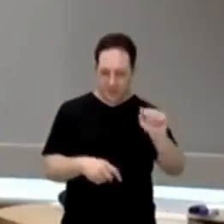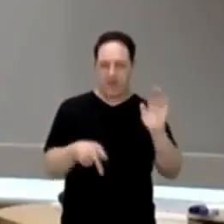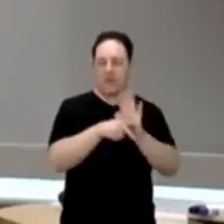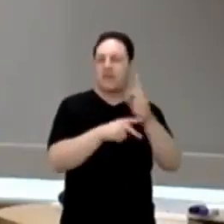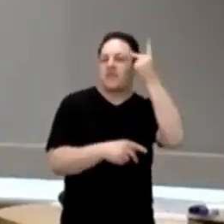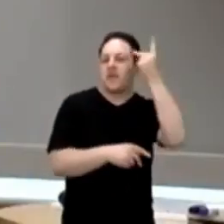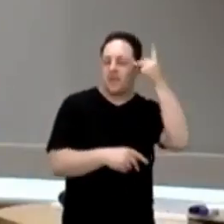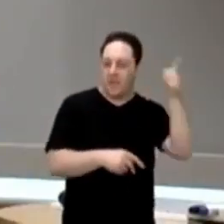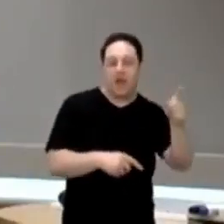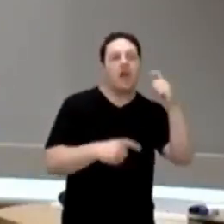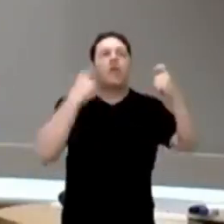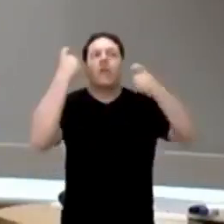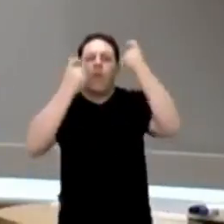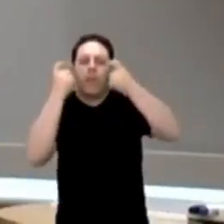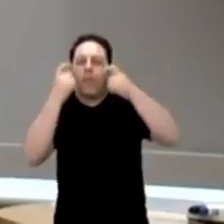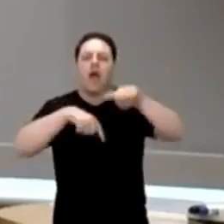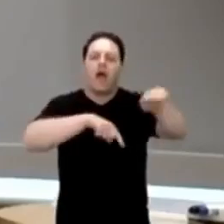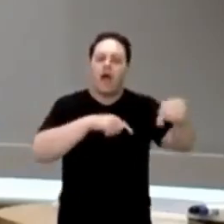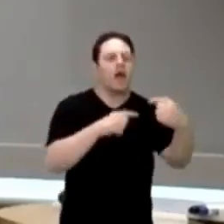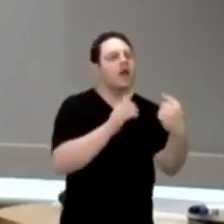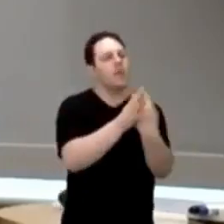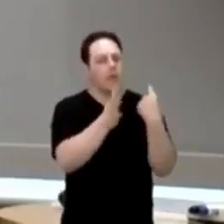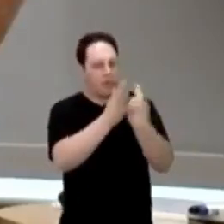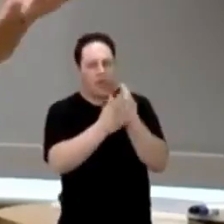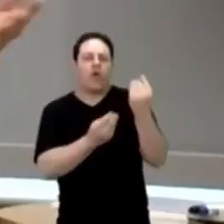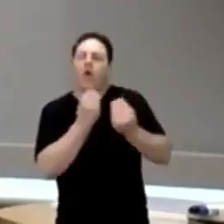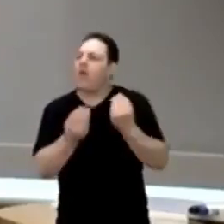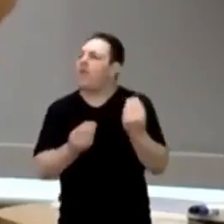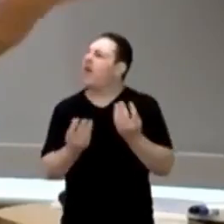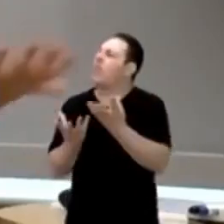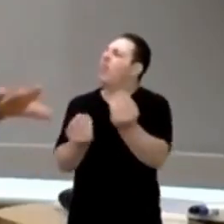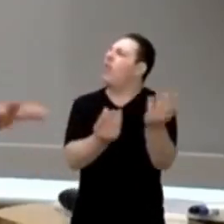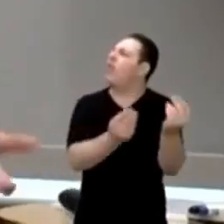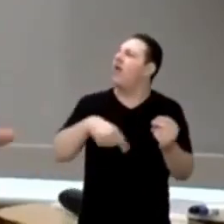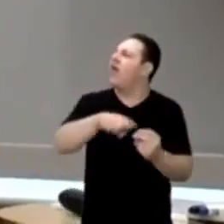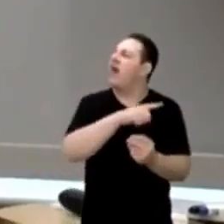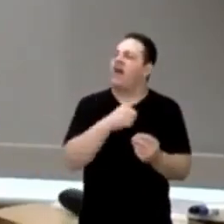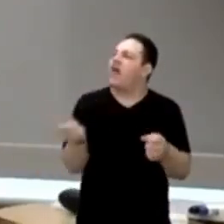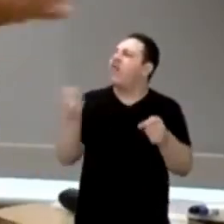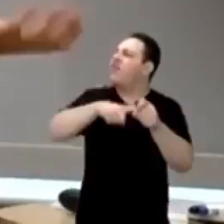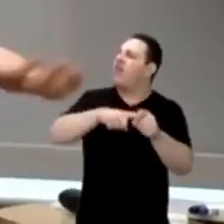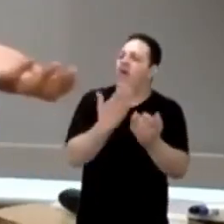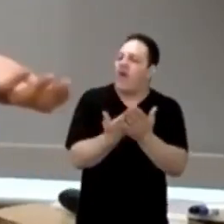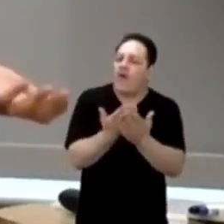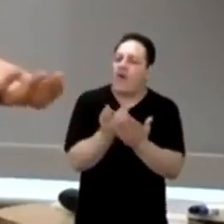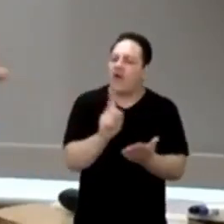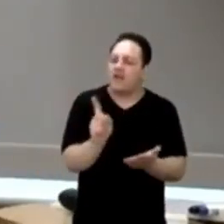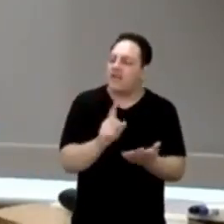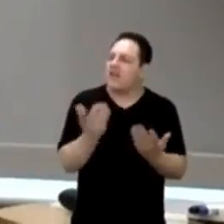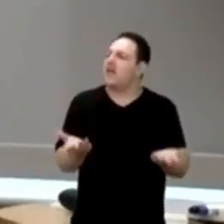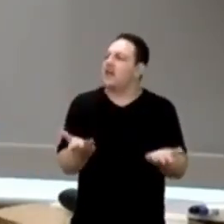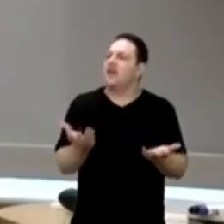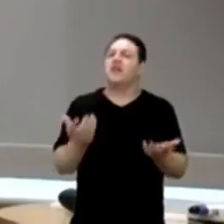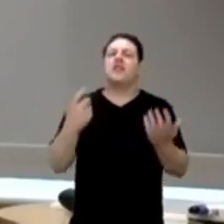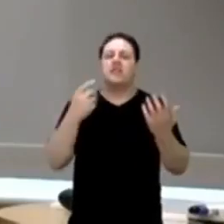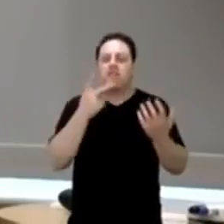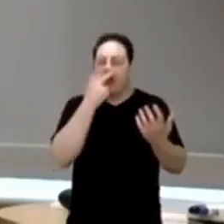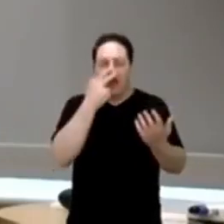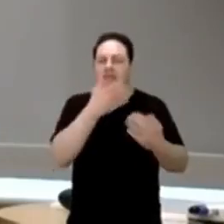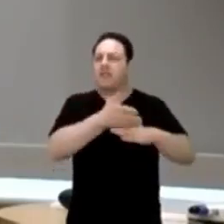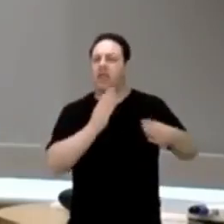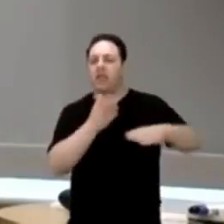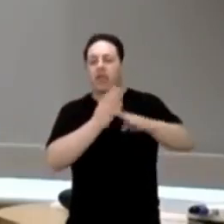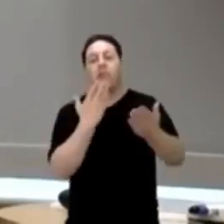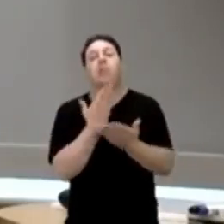os professores, e até vieram para a Jornada X e falaram, gente, tem muito aluno que não está voltando para as aulas, né? Que é a evasão escolar. Sim. Que está sendo uma